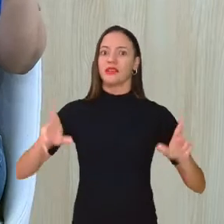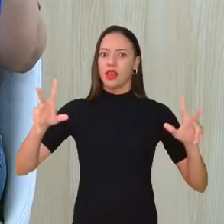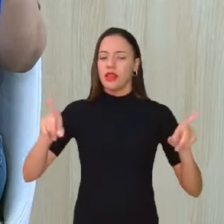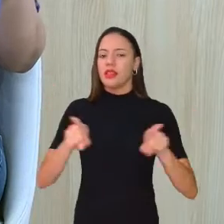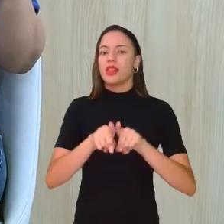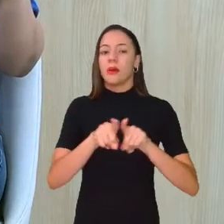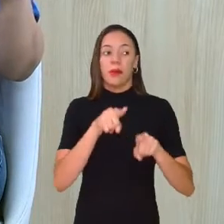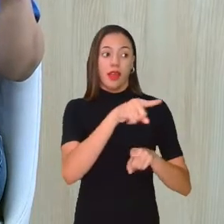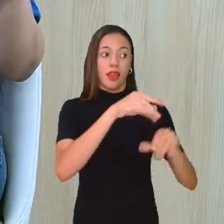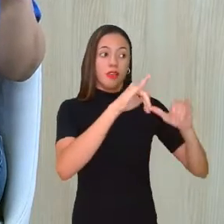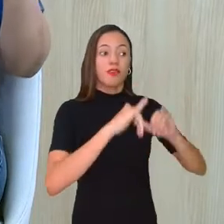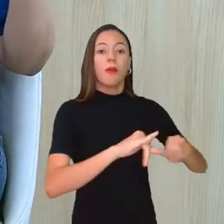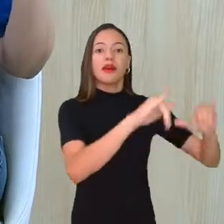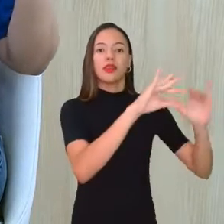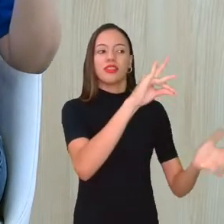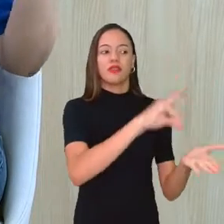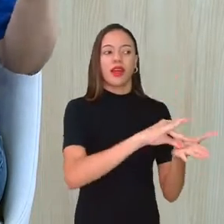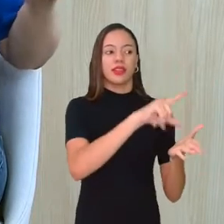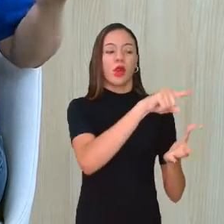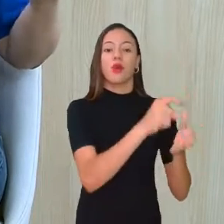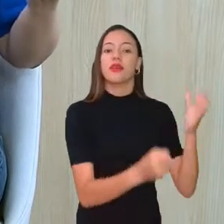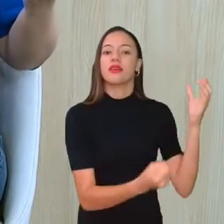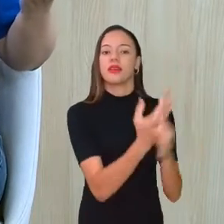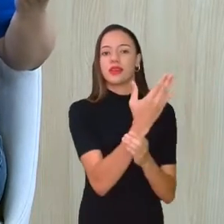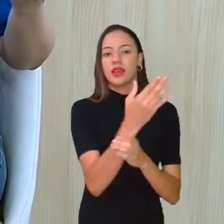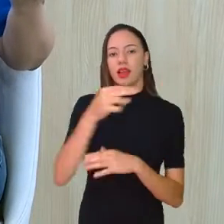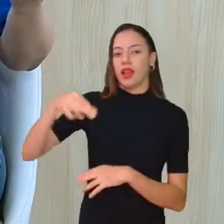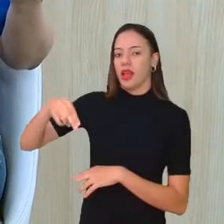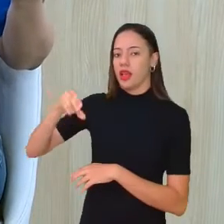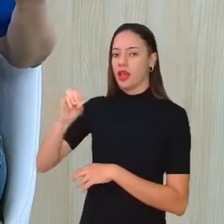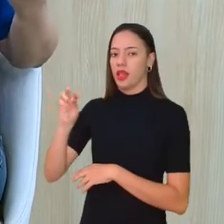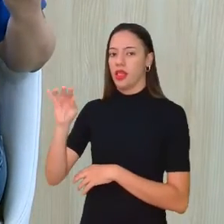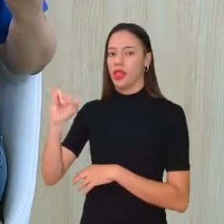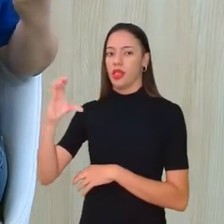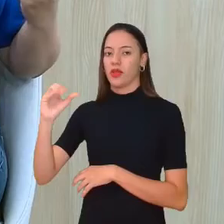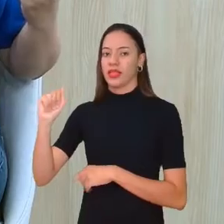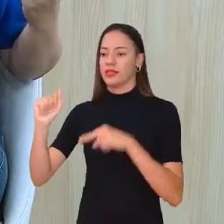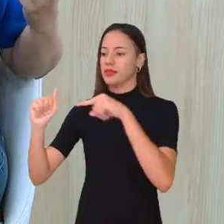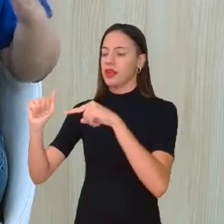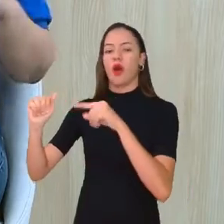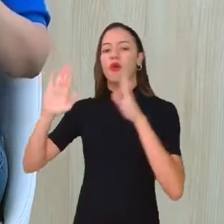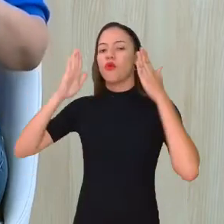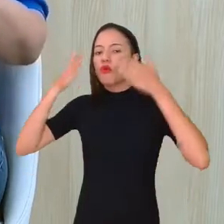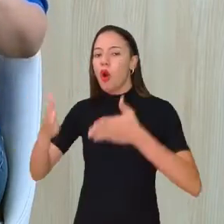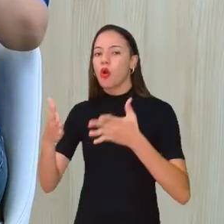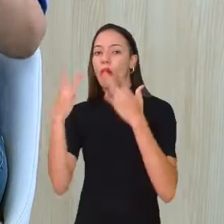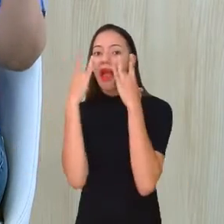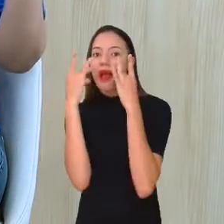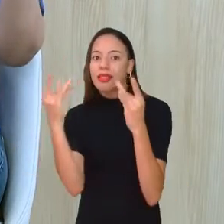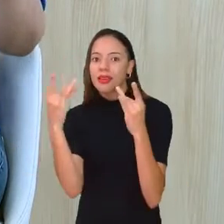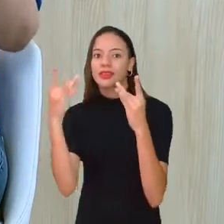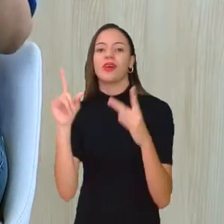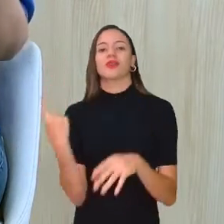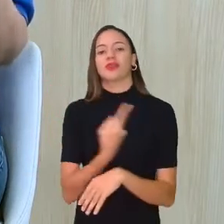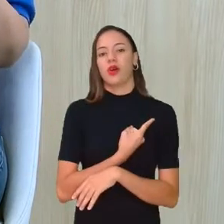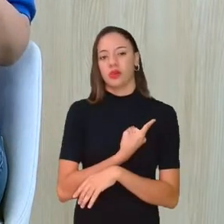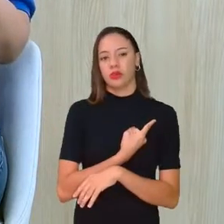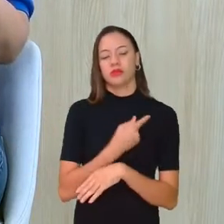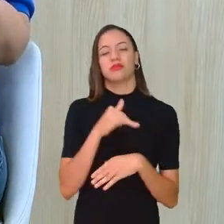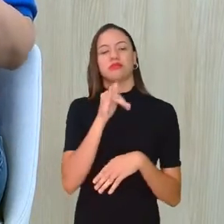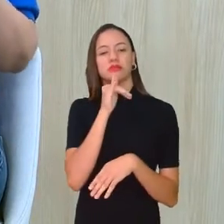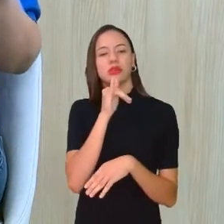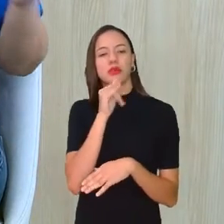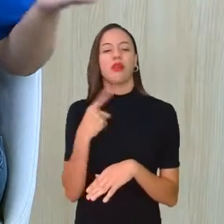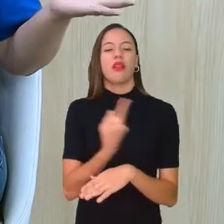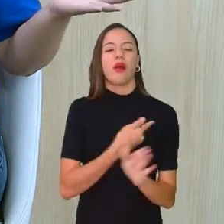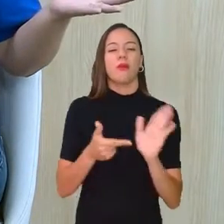que gera a notícia. Mas quem faz notícia quer chamar a atenção da gente. E a gente mostrou vários exemplos. Qualquer coisa, a nossa